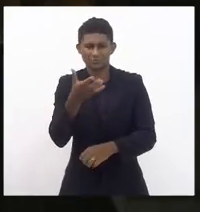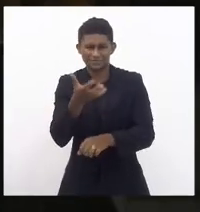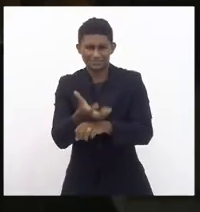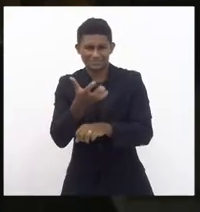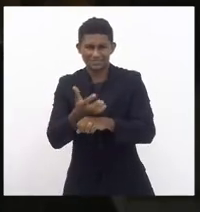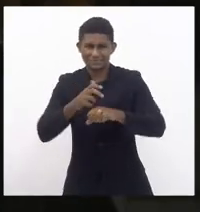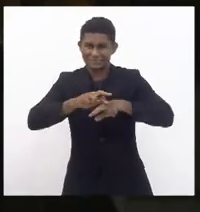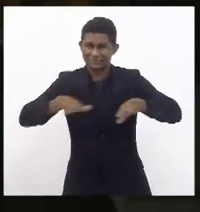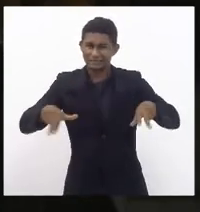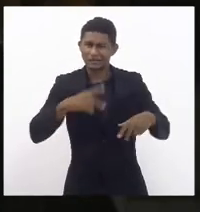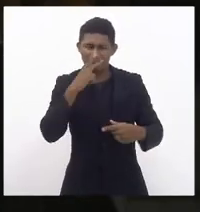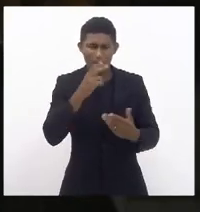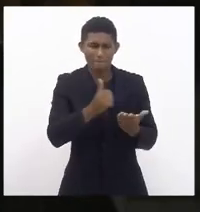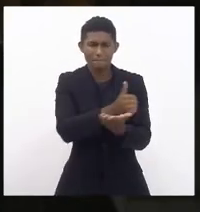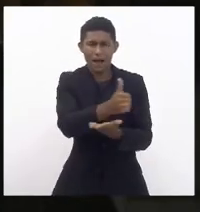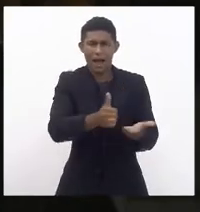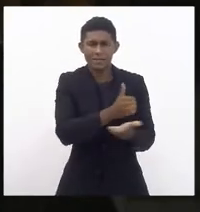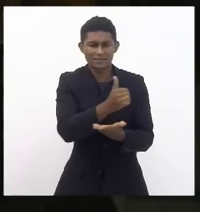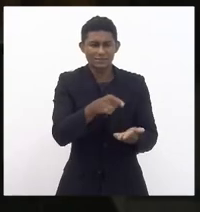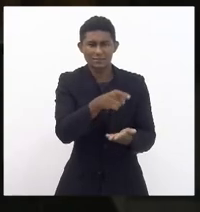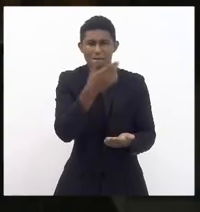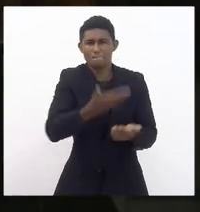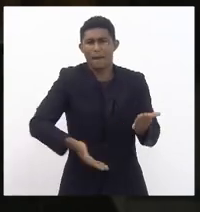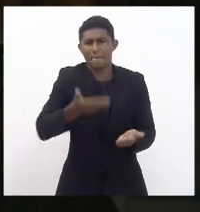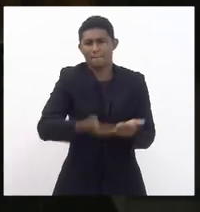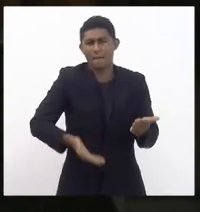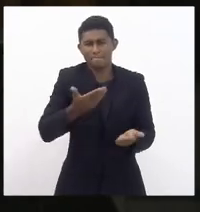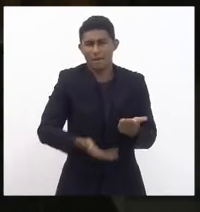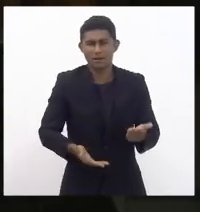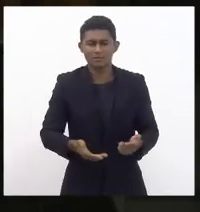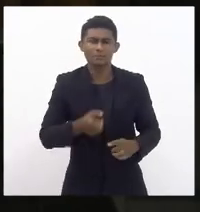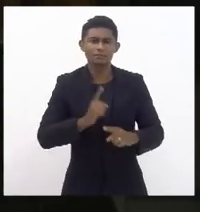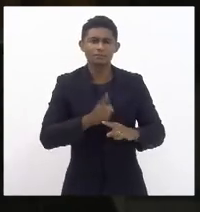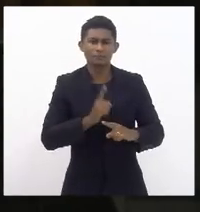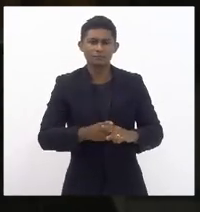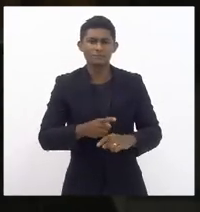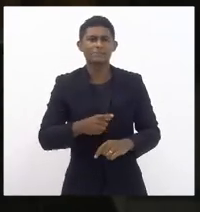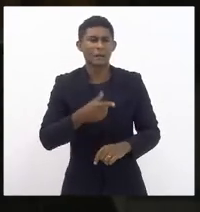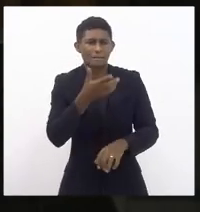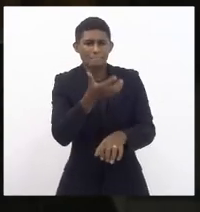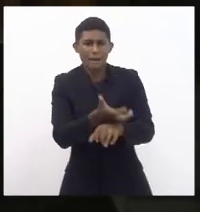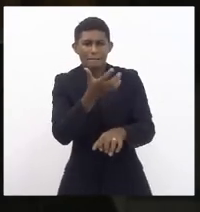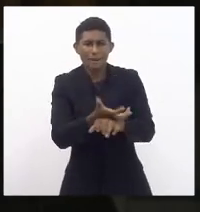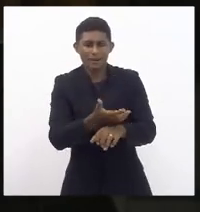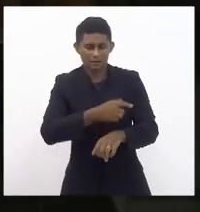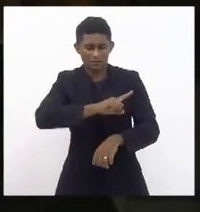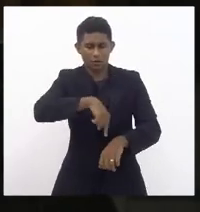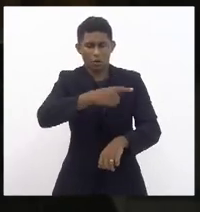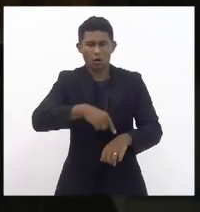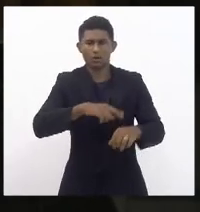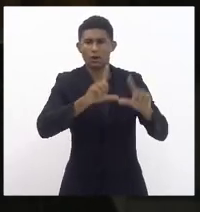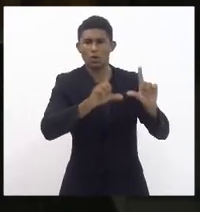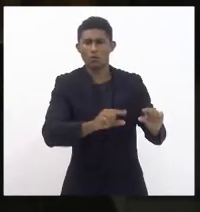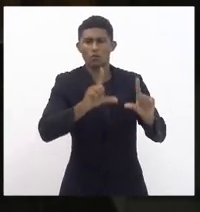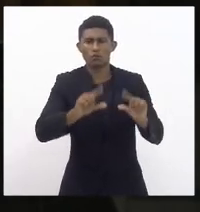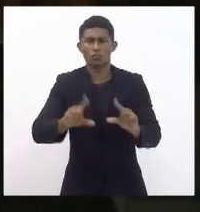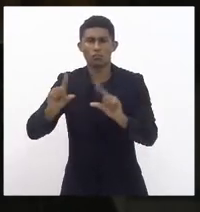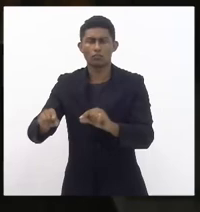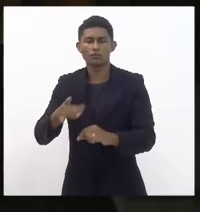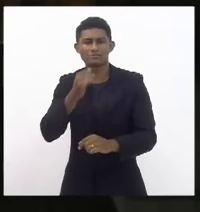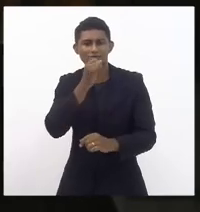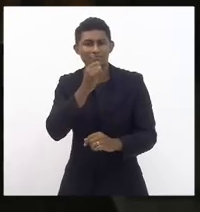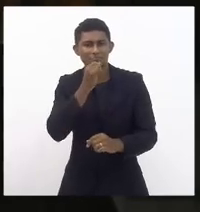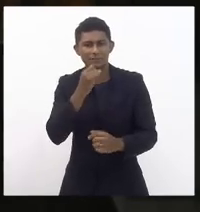importantes da formação da Nossa Juventude reduzindo a carga horária de todas as disciplinas tanto da